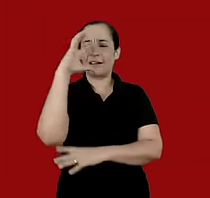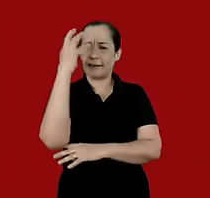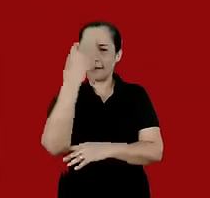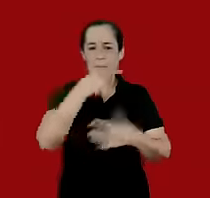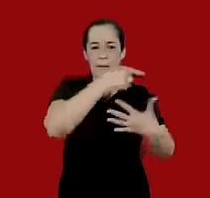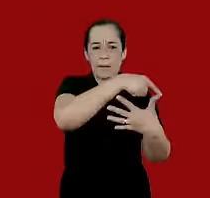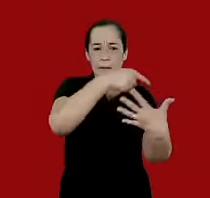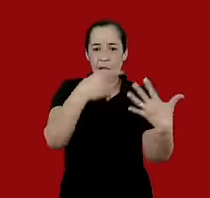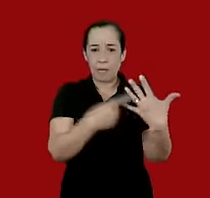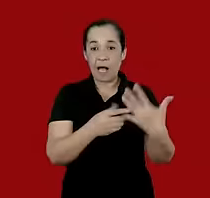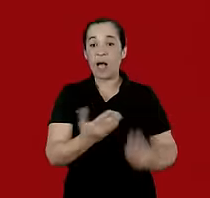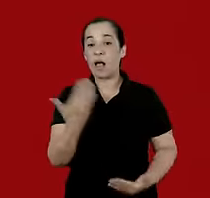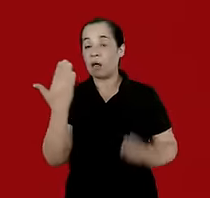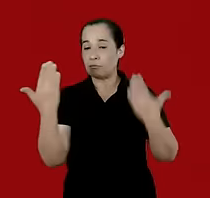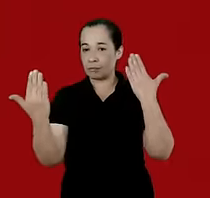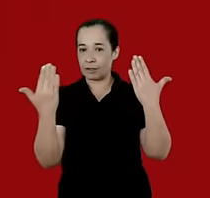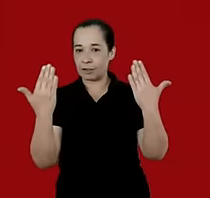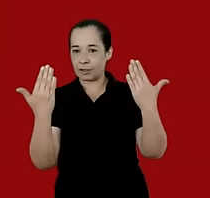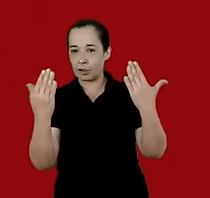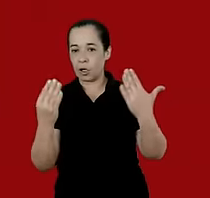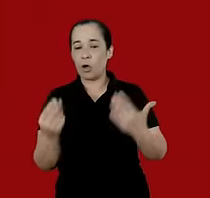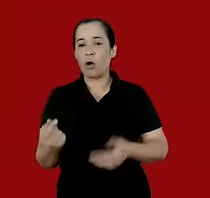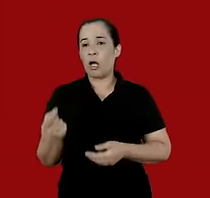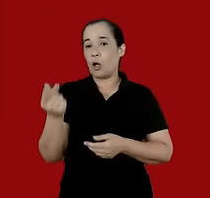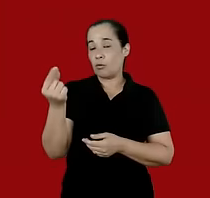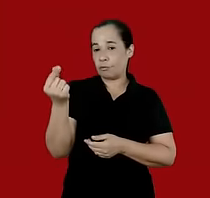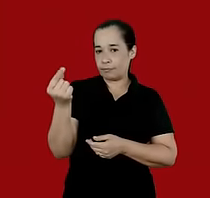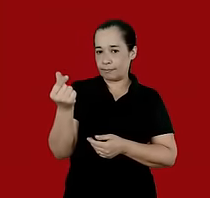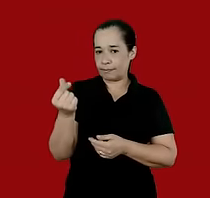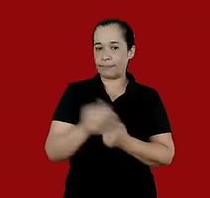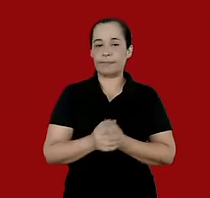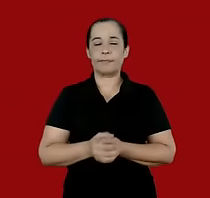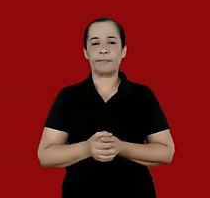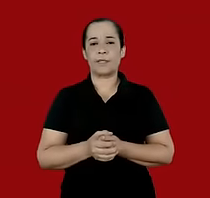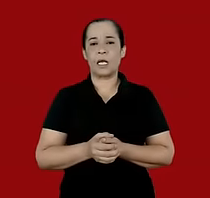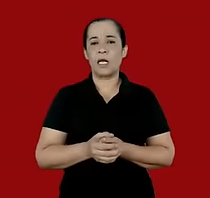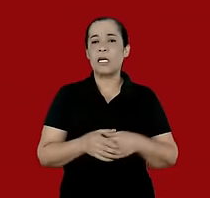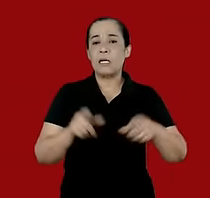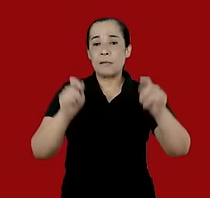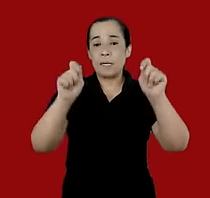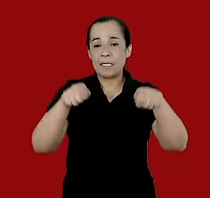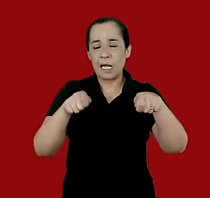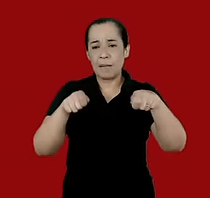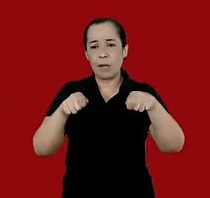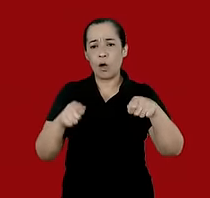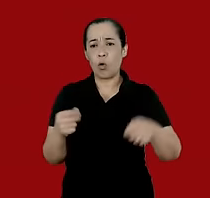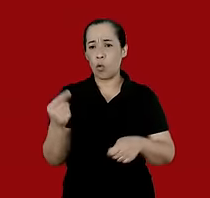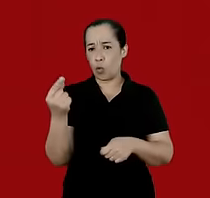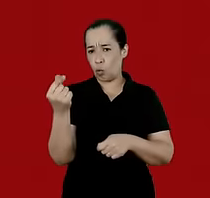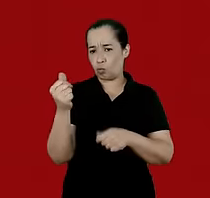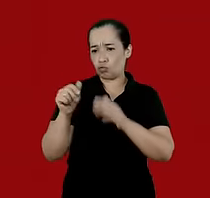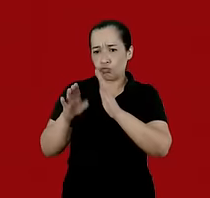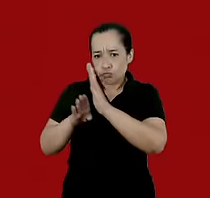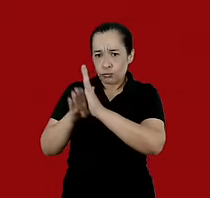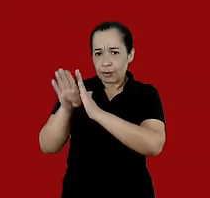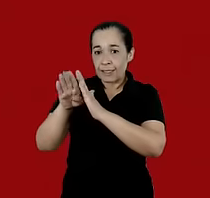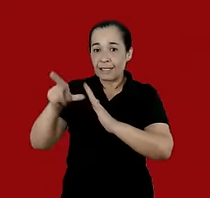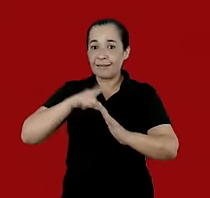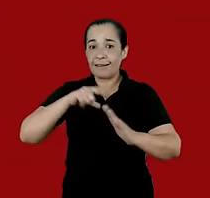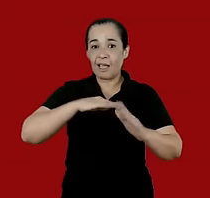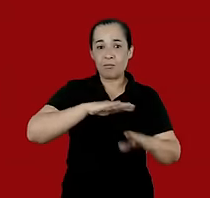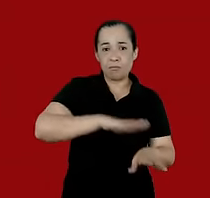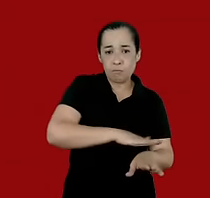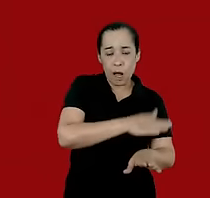tem os recursos quando a gente olha essa demanda crescente poros recursos a gente vê aqui um pouco uma curva de gastos por